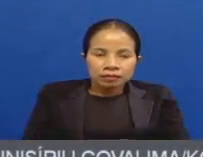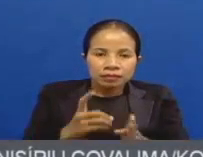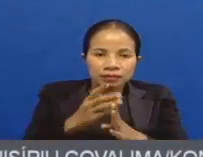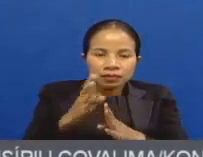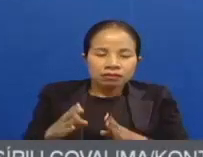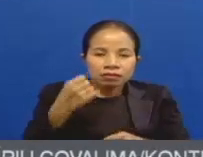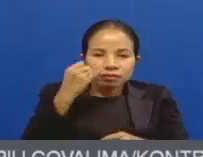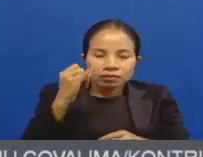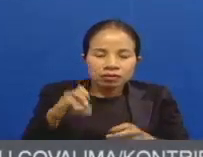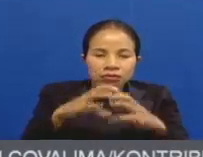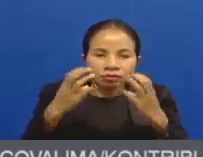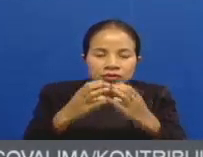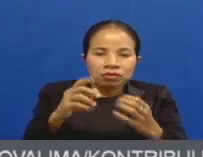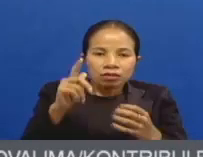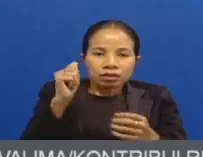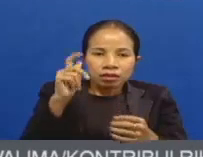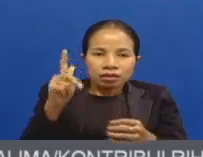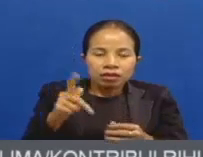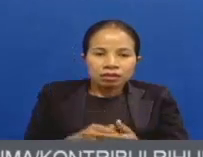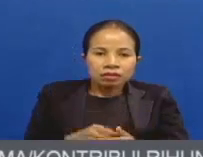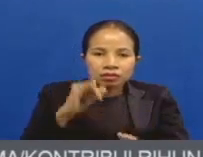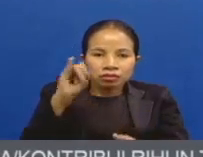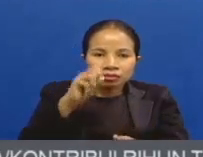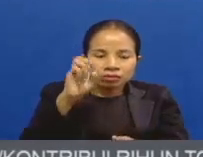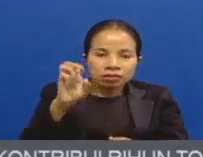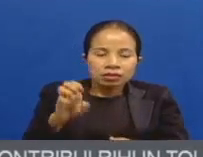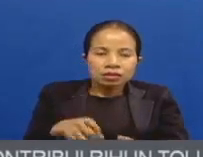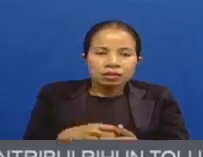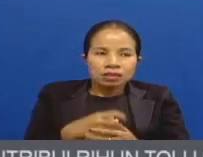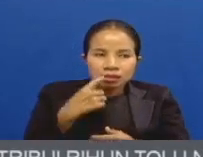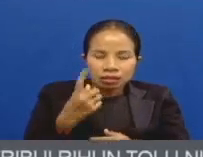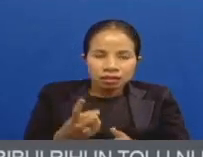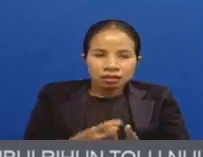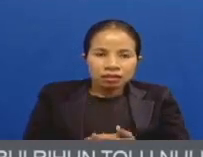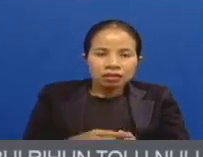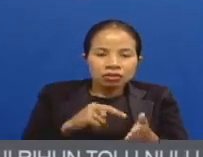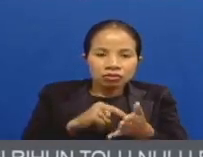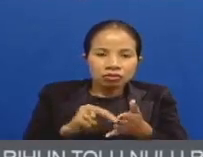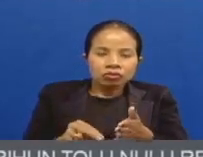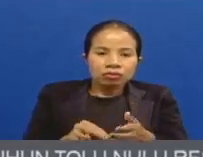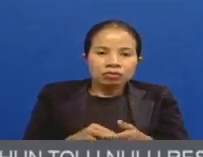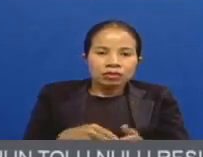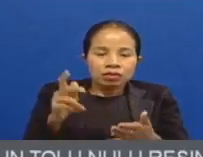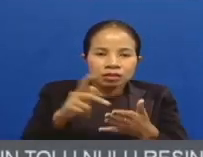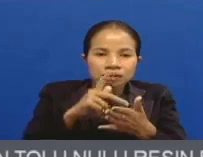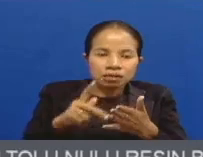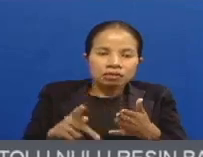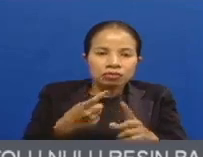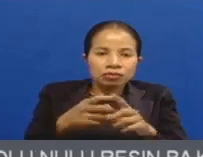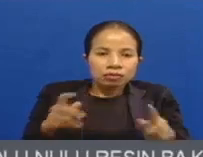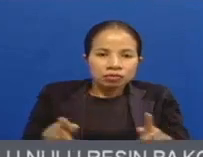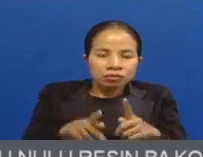Diretor-Geral Investigação Comissão Anticorrupção CAC, José de Araújo Verdial Hateten. Número de denúncia crime corrupção russo público